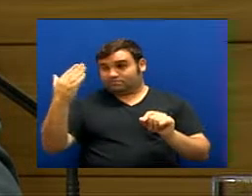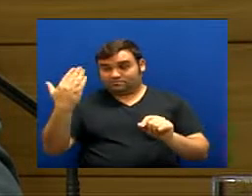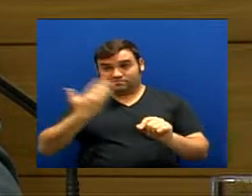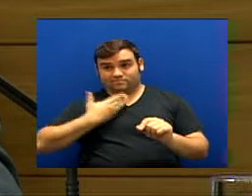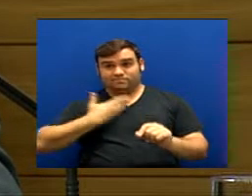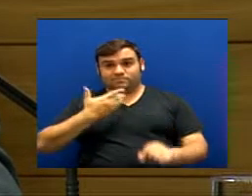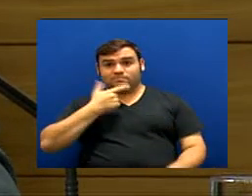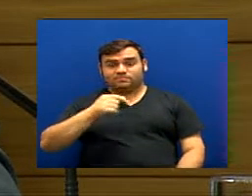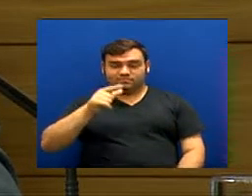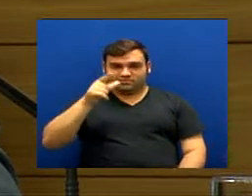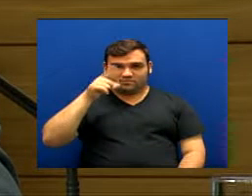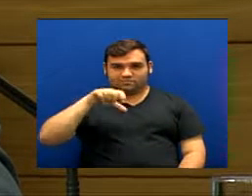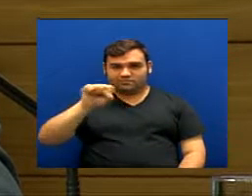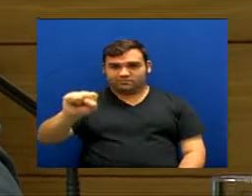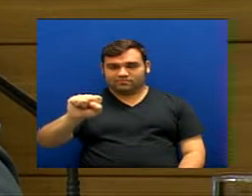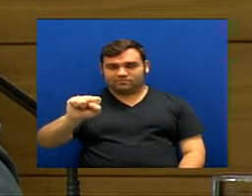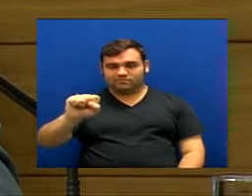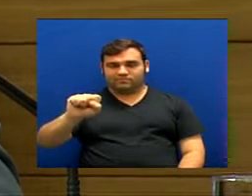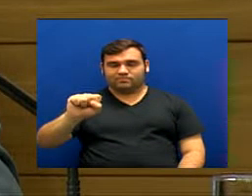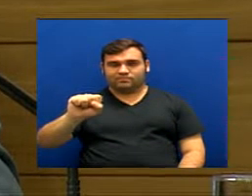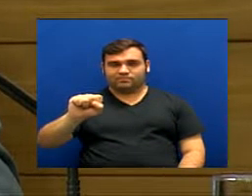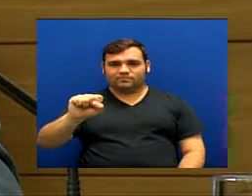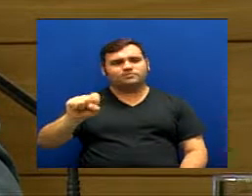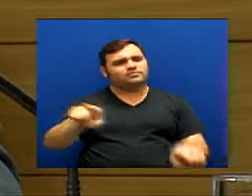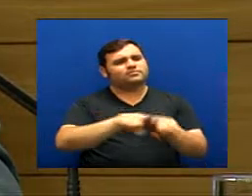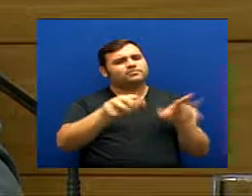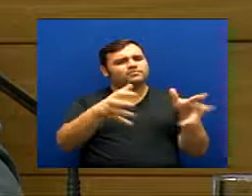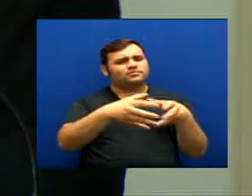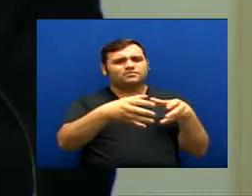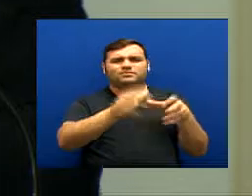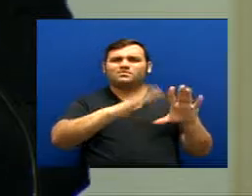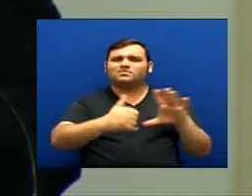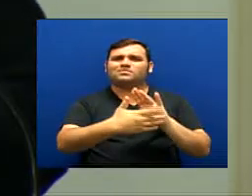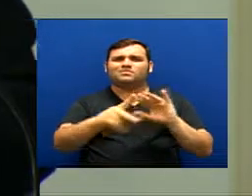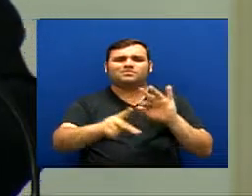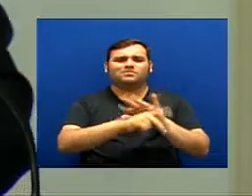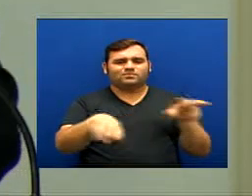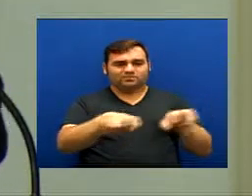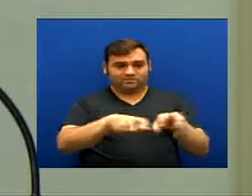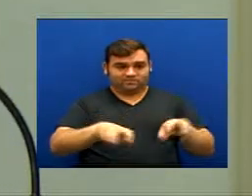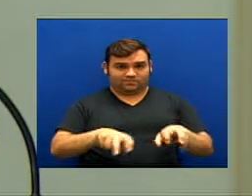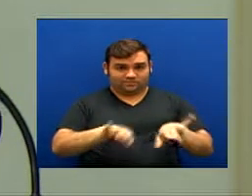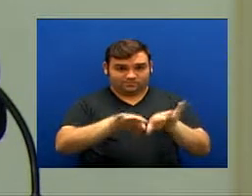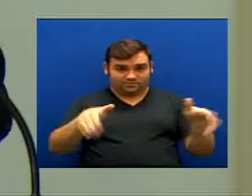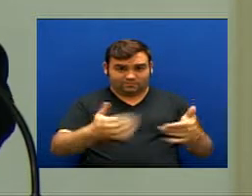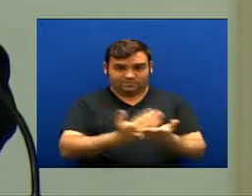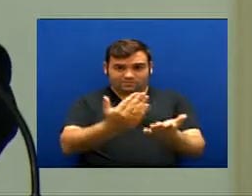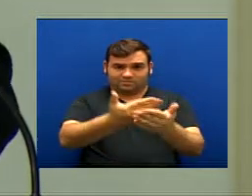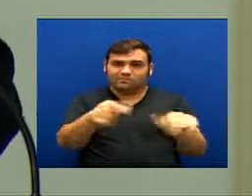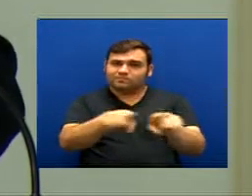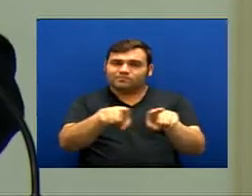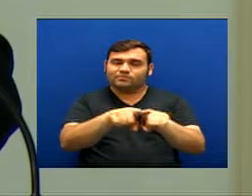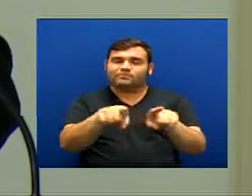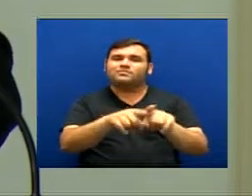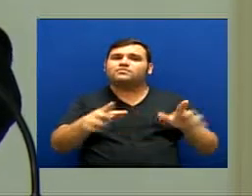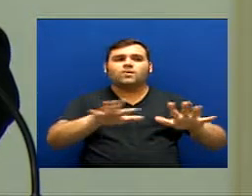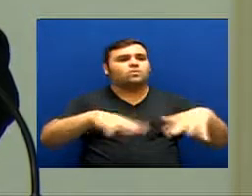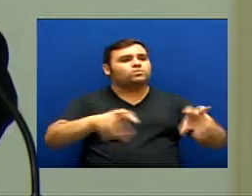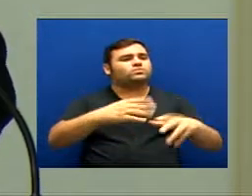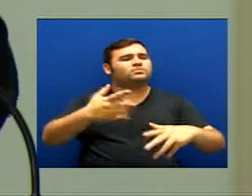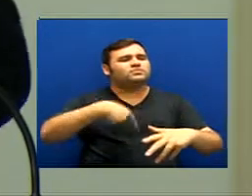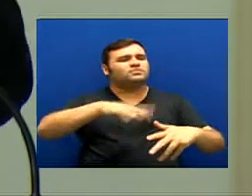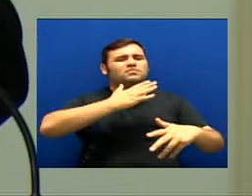registrar então, irmã Miriam, seja muito bem-vinda, é um prazer recebê-la. Pastor Daniel, por gentileza, ocupe nossa tribuna, trazer também